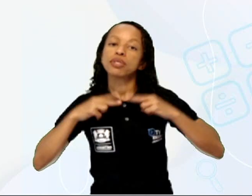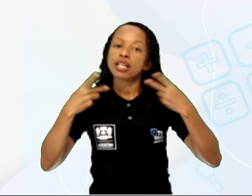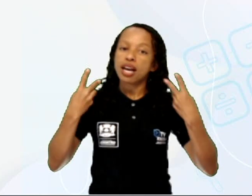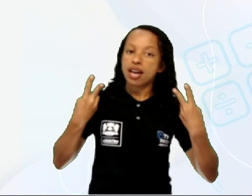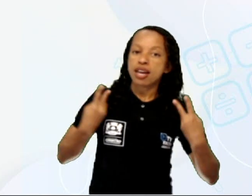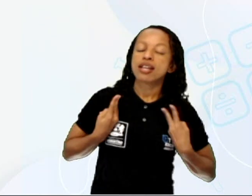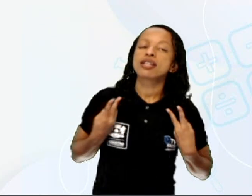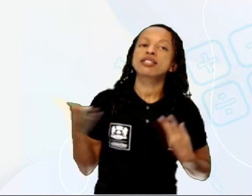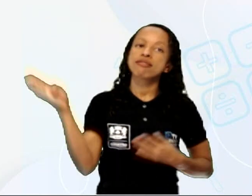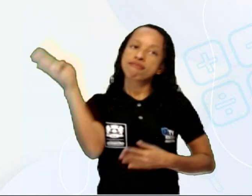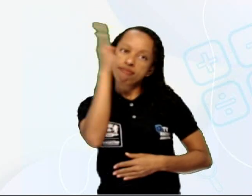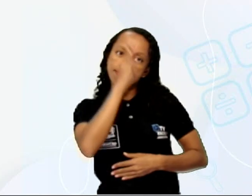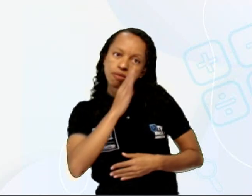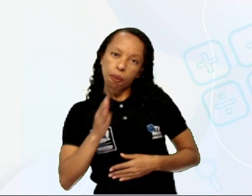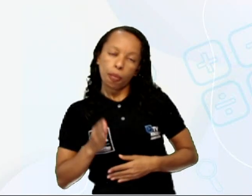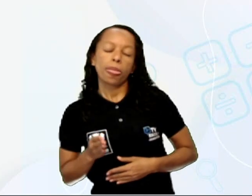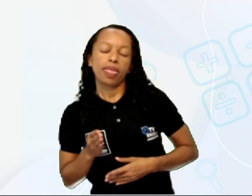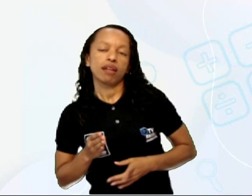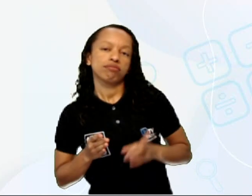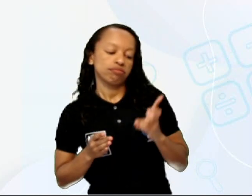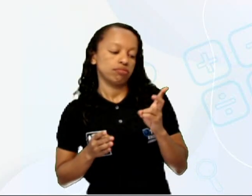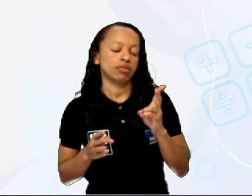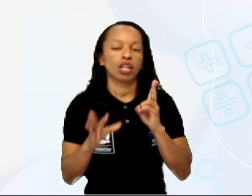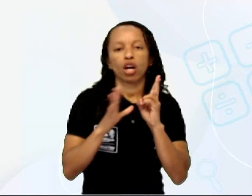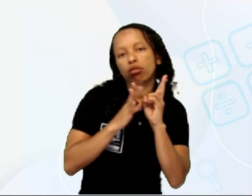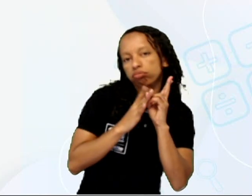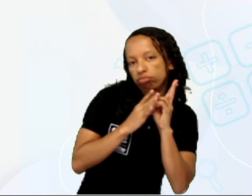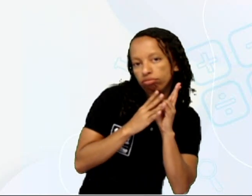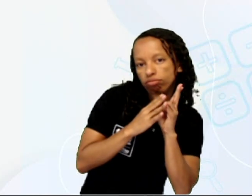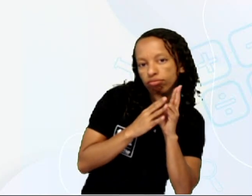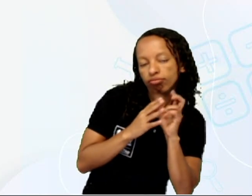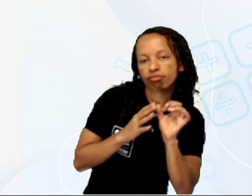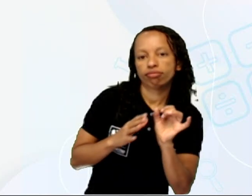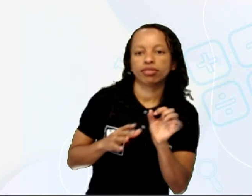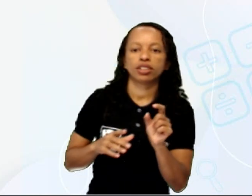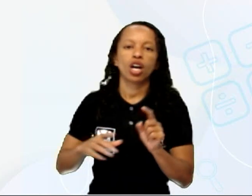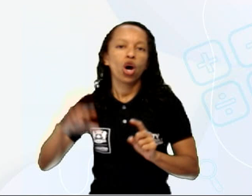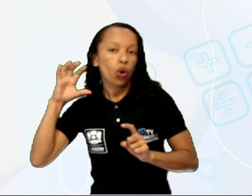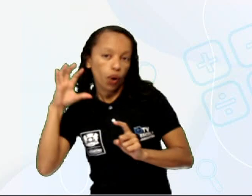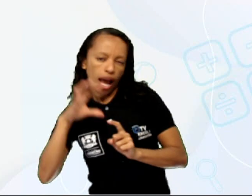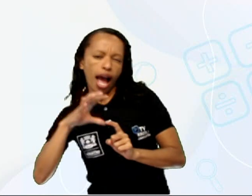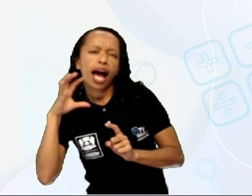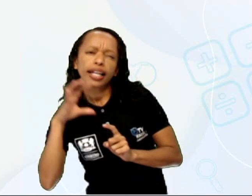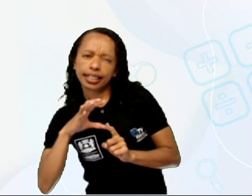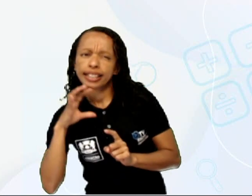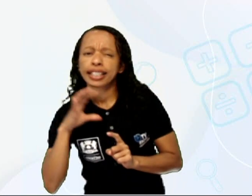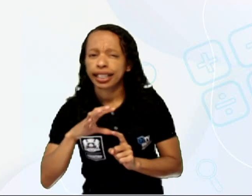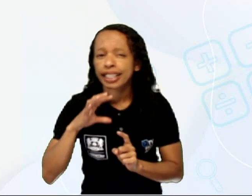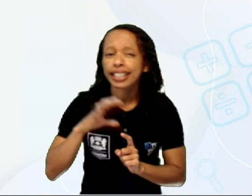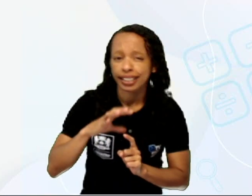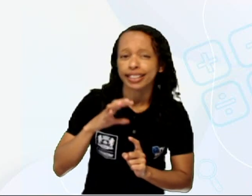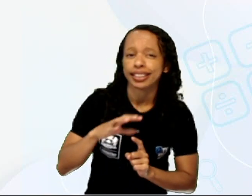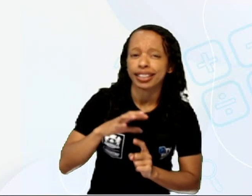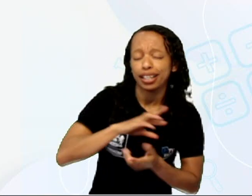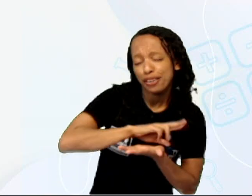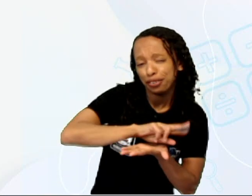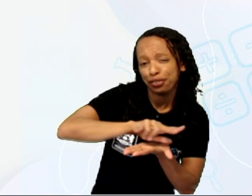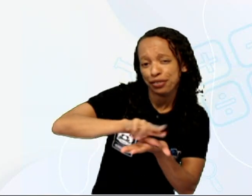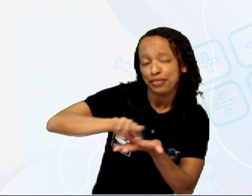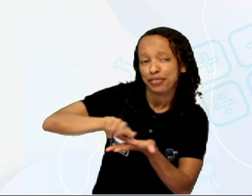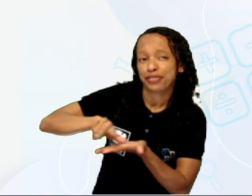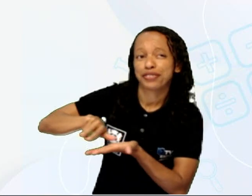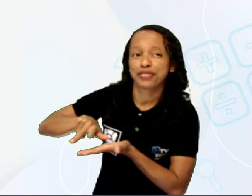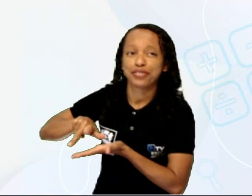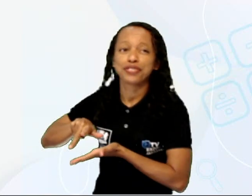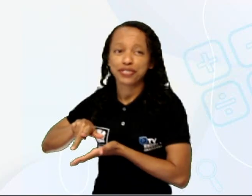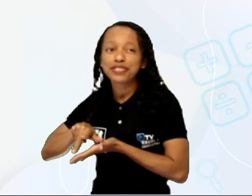raças base, né? Os indígenas, a gente tem as lendas do Boto, da Vitória Régia, da Aiara, Mãe d'Água, o beiju,